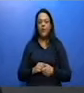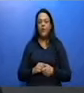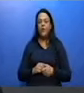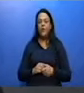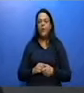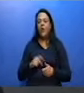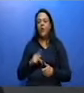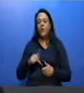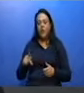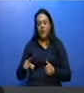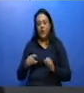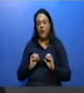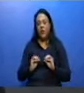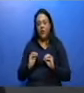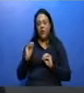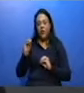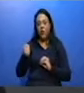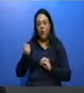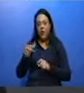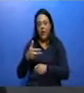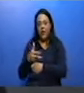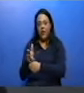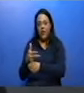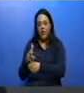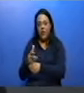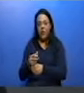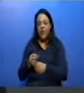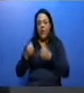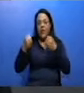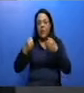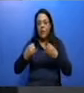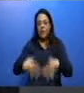vídeo falando sobre o estado de São Paulo.